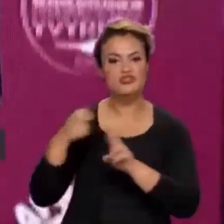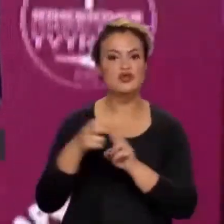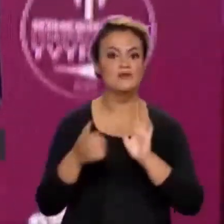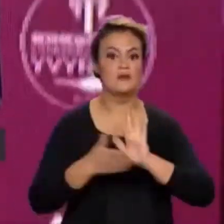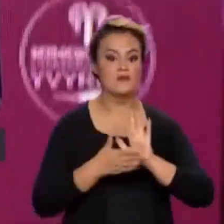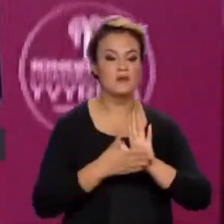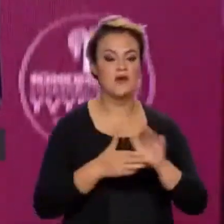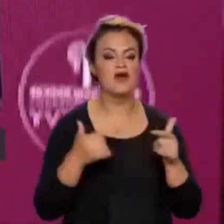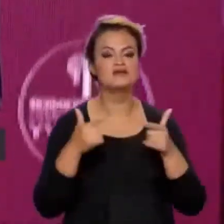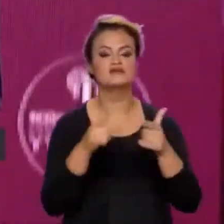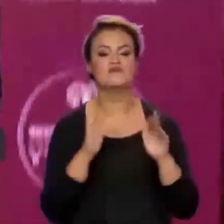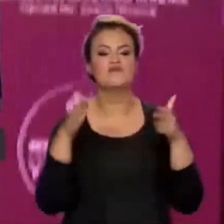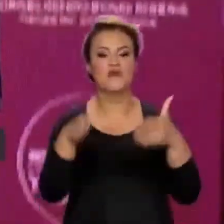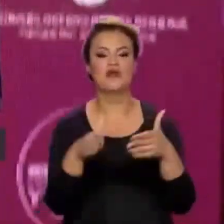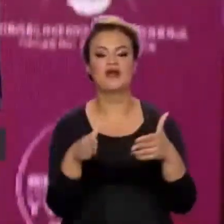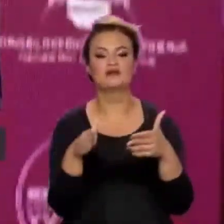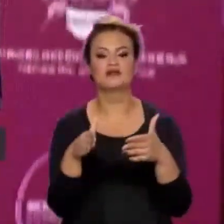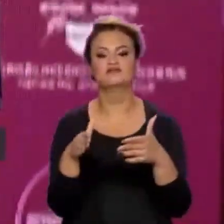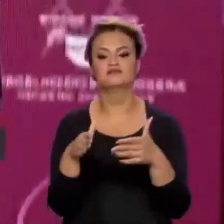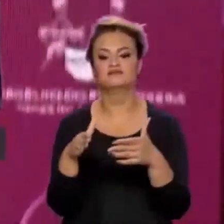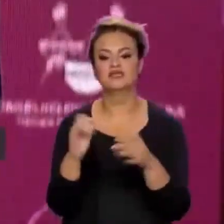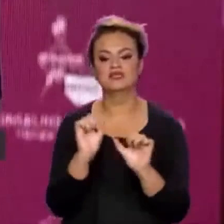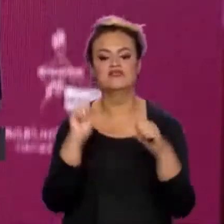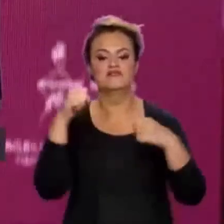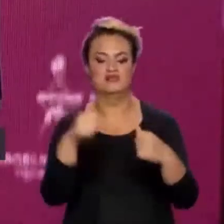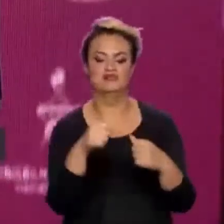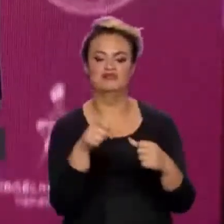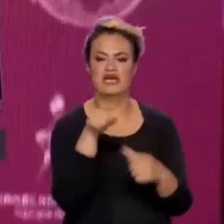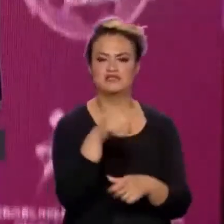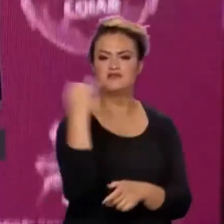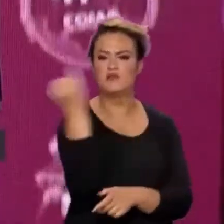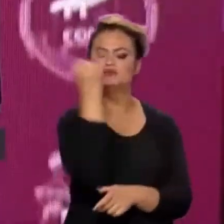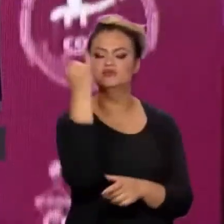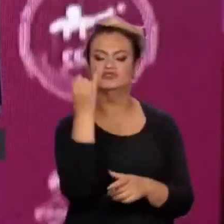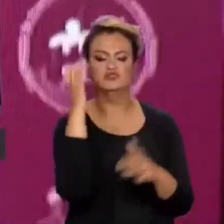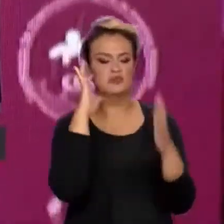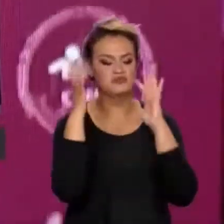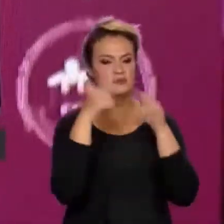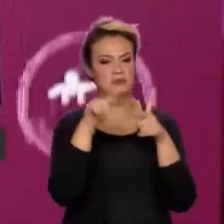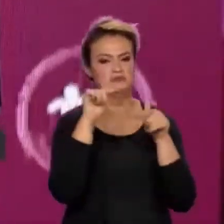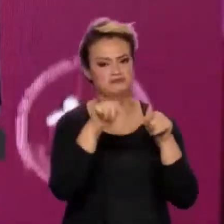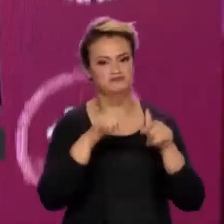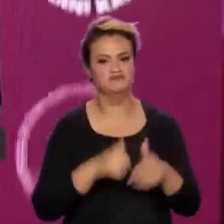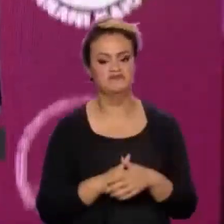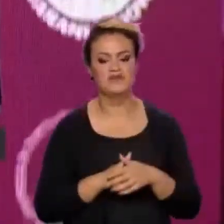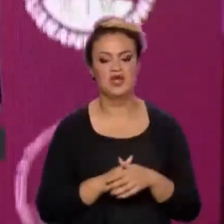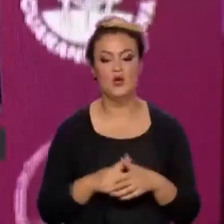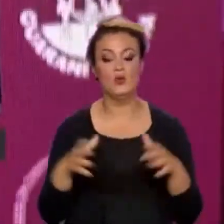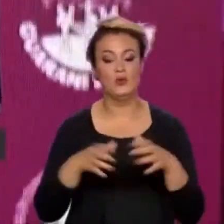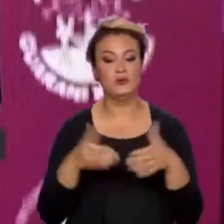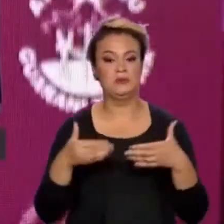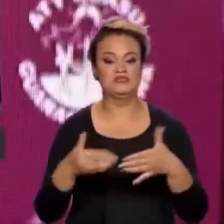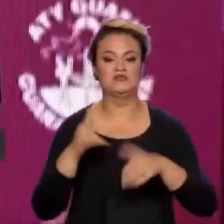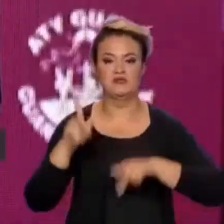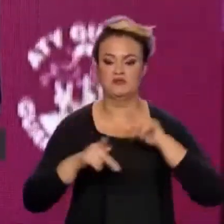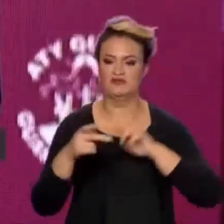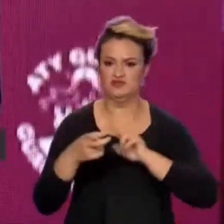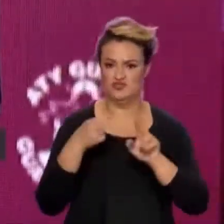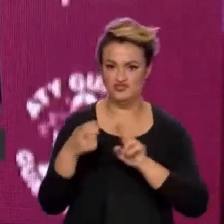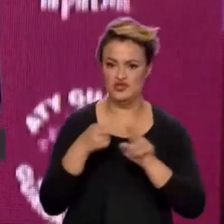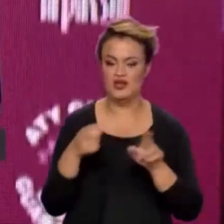propor ações voltadas a essa importante reparação. Um grupo do Ministério dos Povos